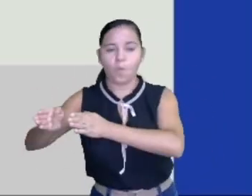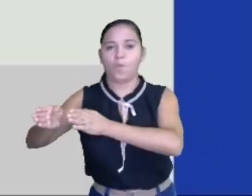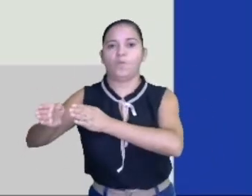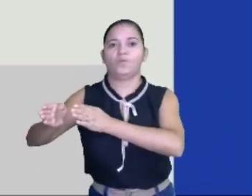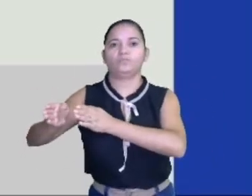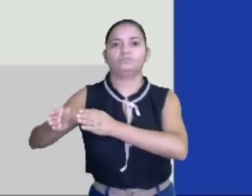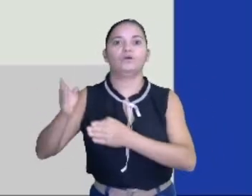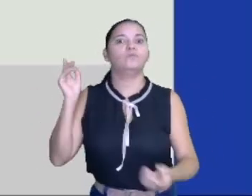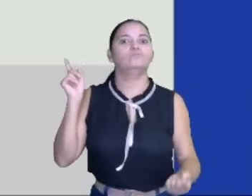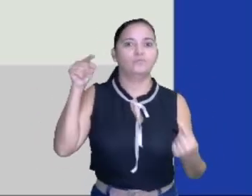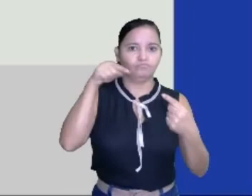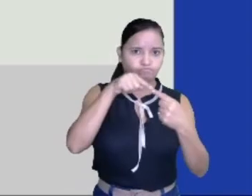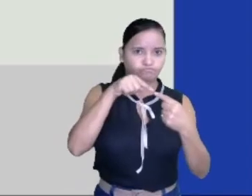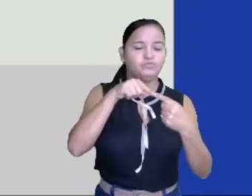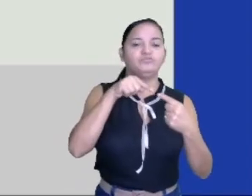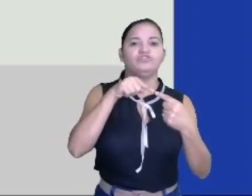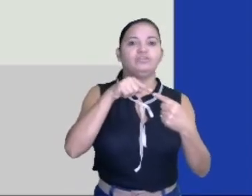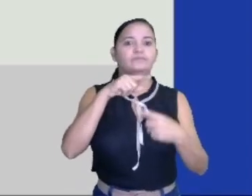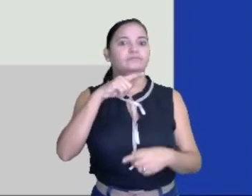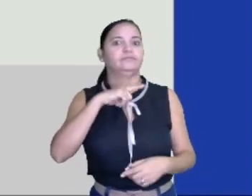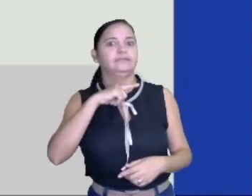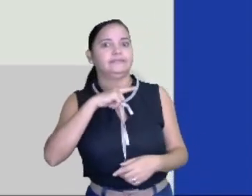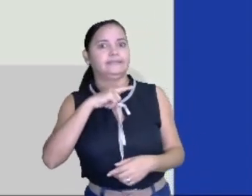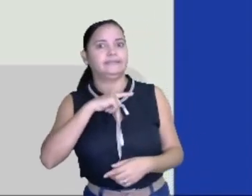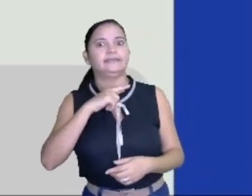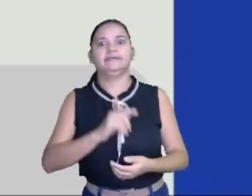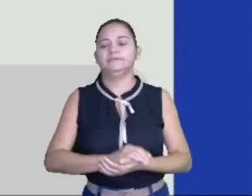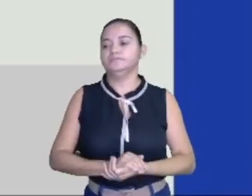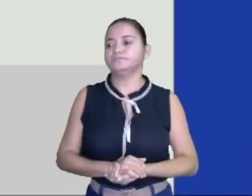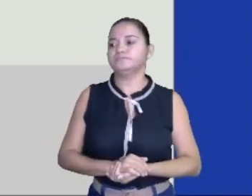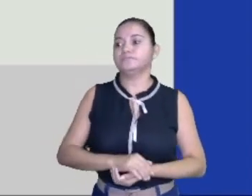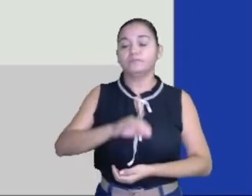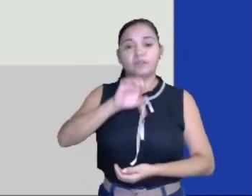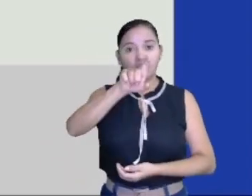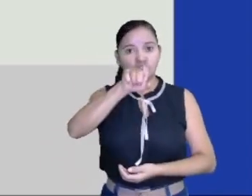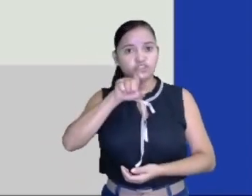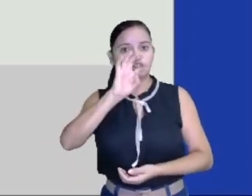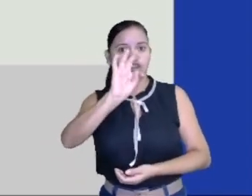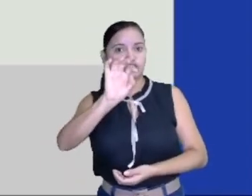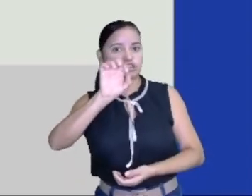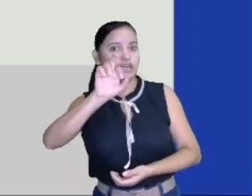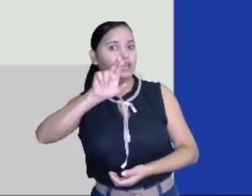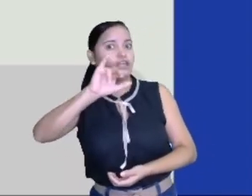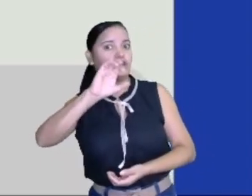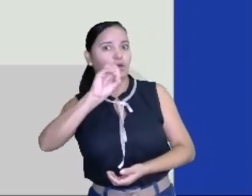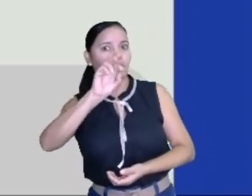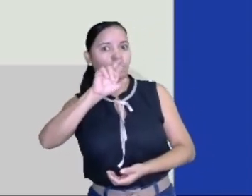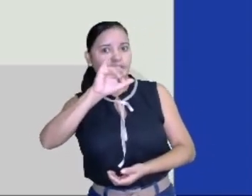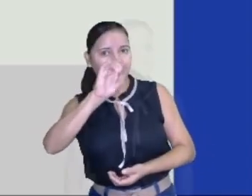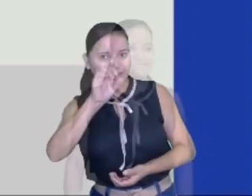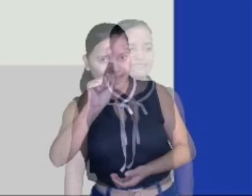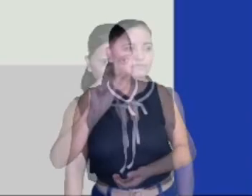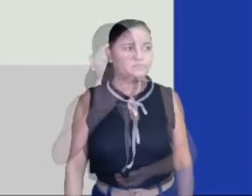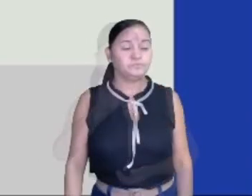né? Objetividade e exterioridade. Todo o indivíduo,